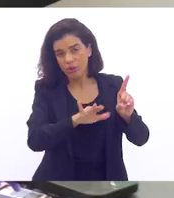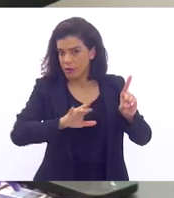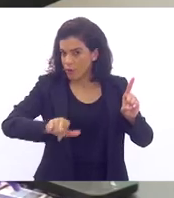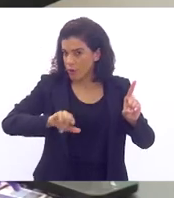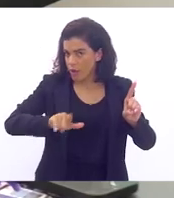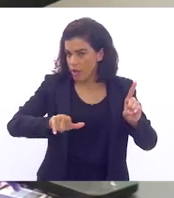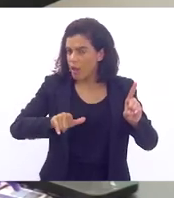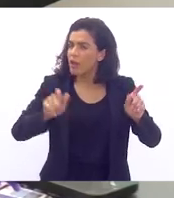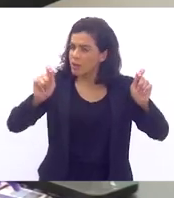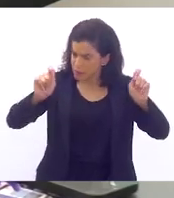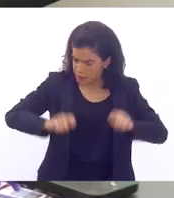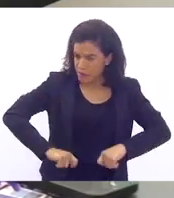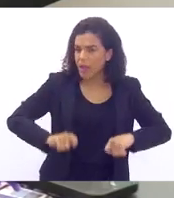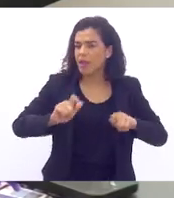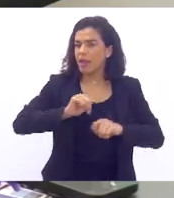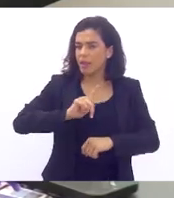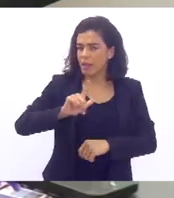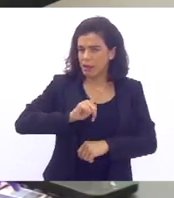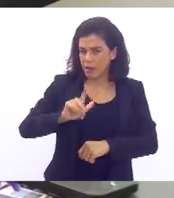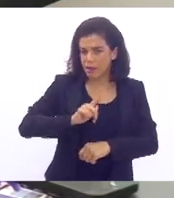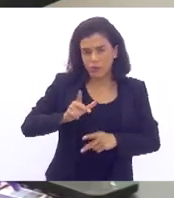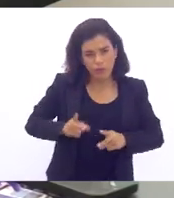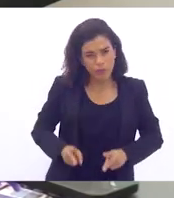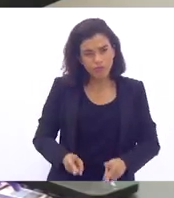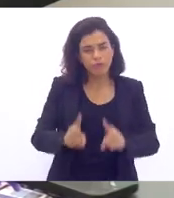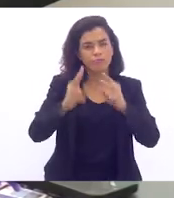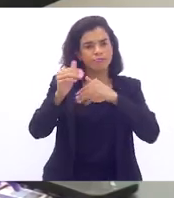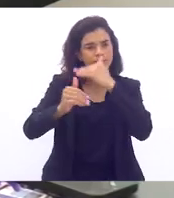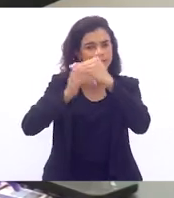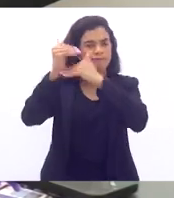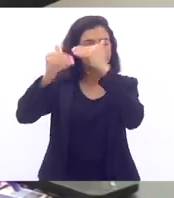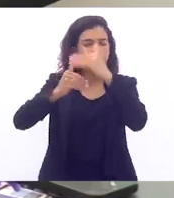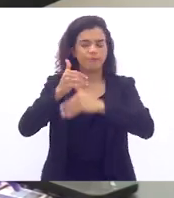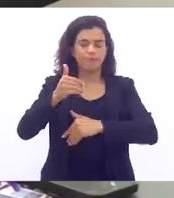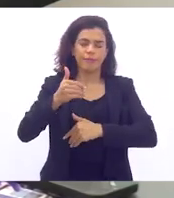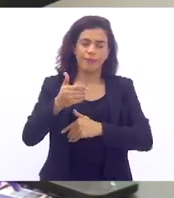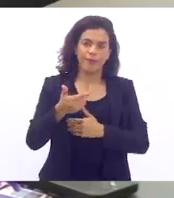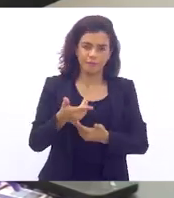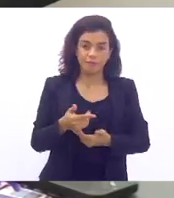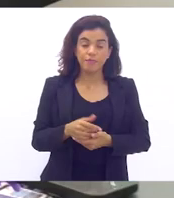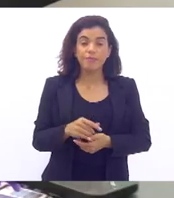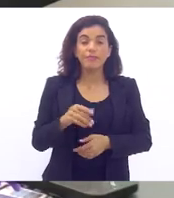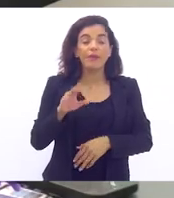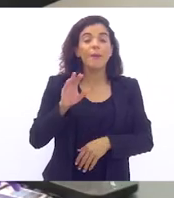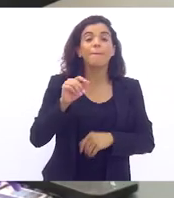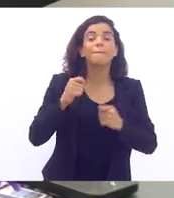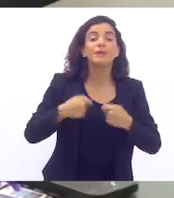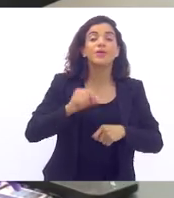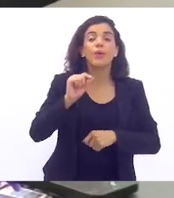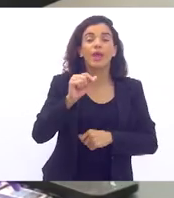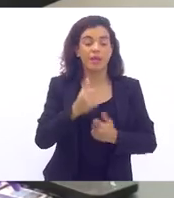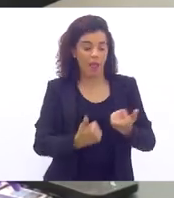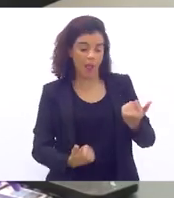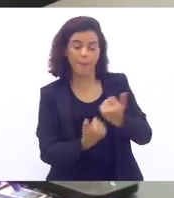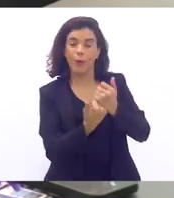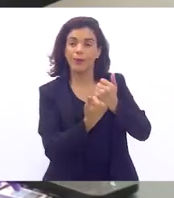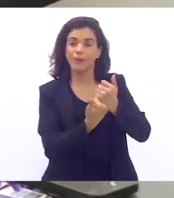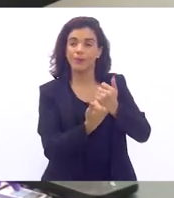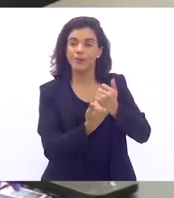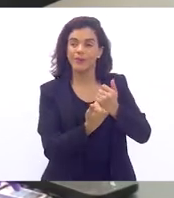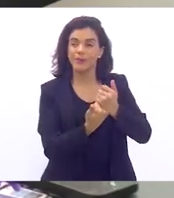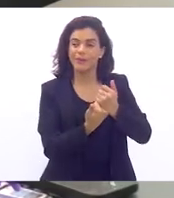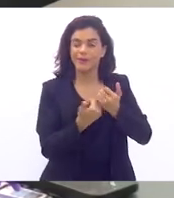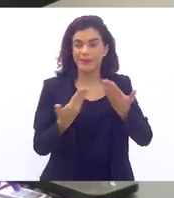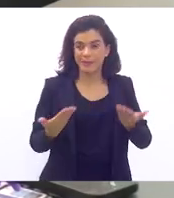condições de seguirem de desenvolver as suas atividades Bastando muitas vezes uma mão amiga então